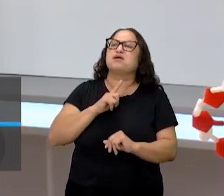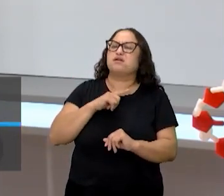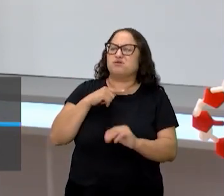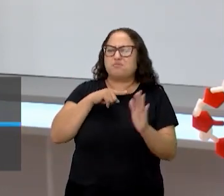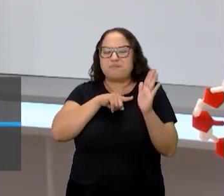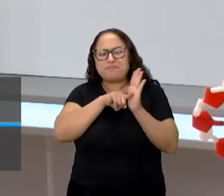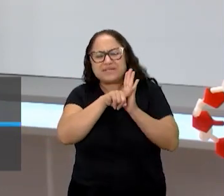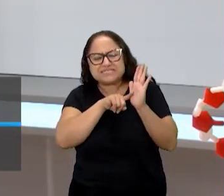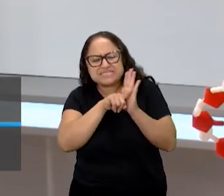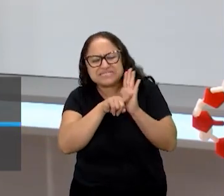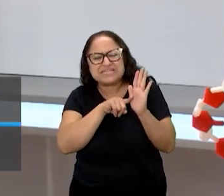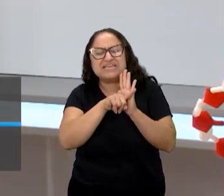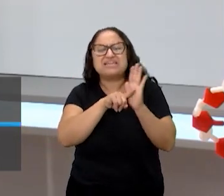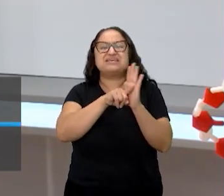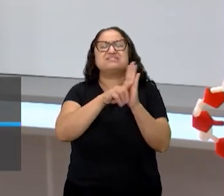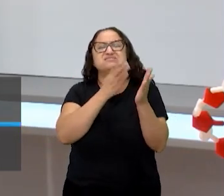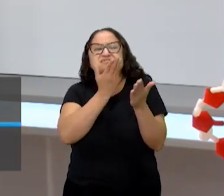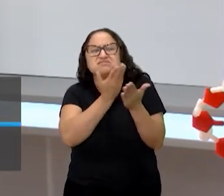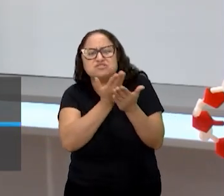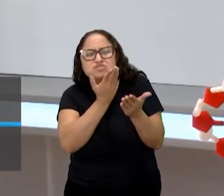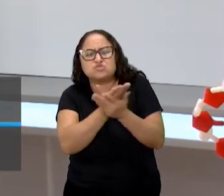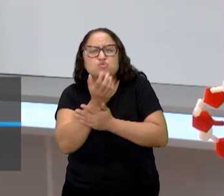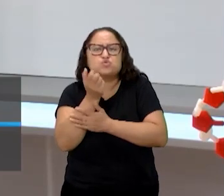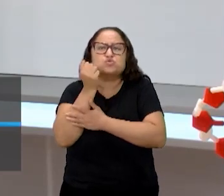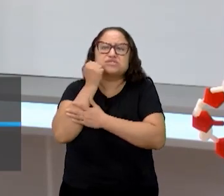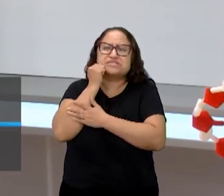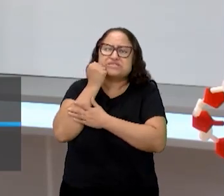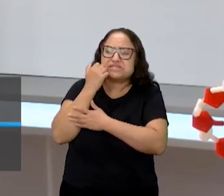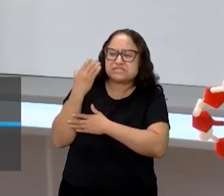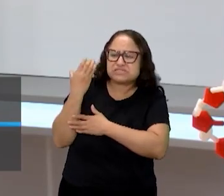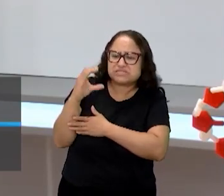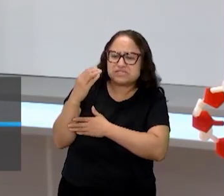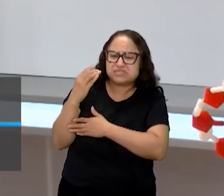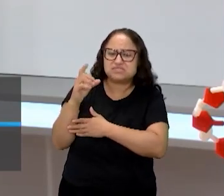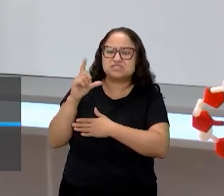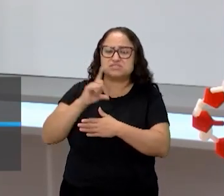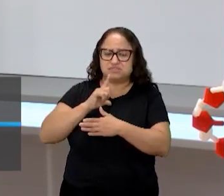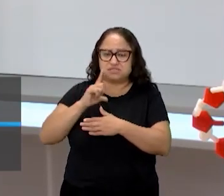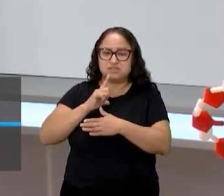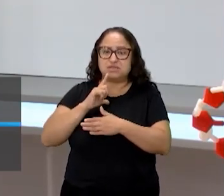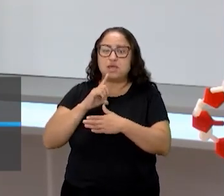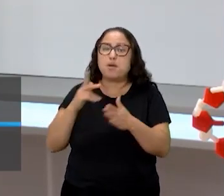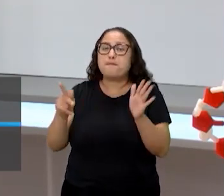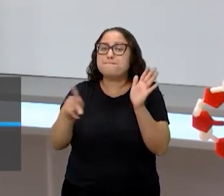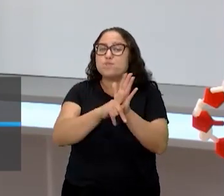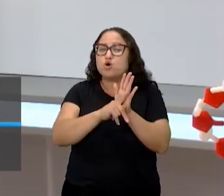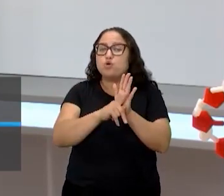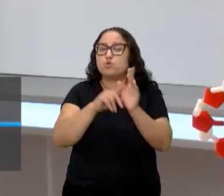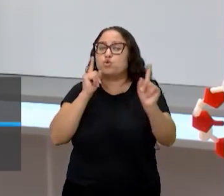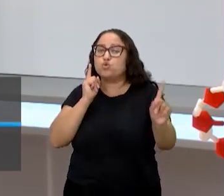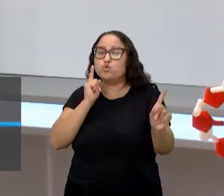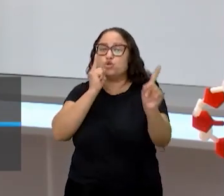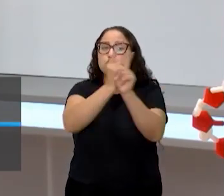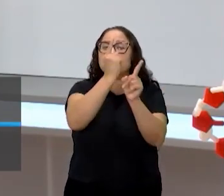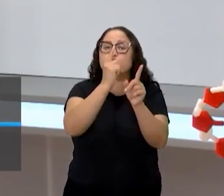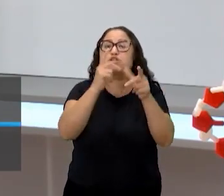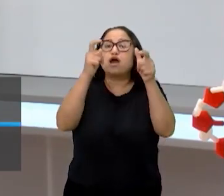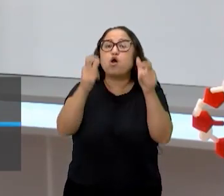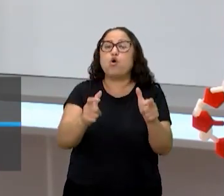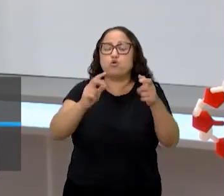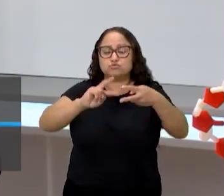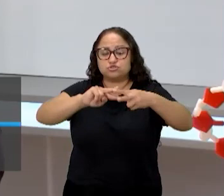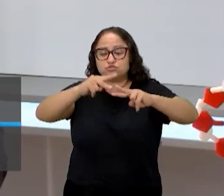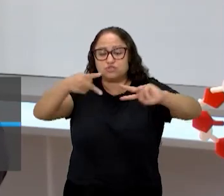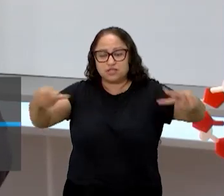de estudos, houve uma série de cientistas que estão envolvidos na descoberta da presença do DNA no